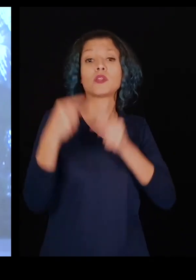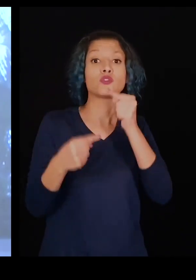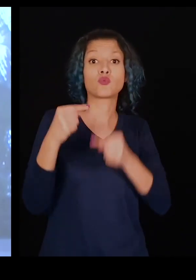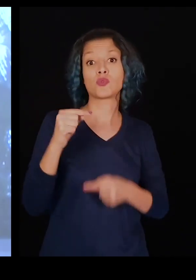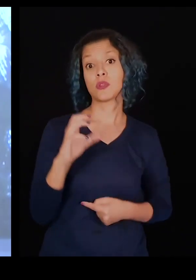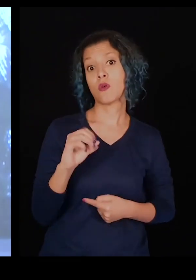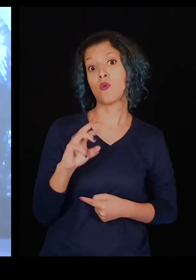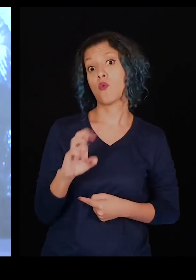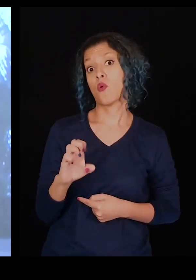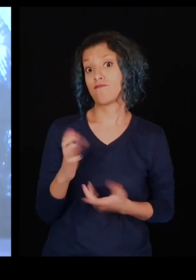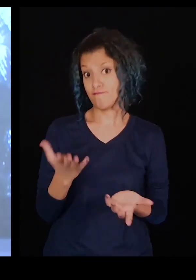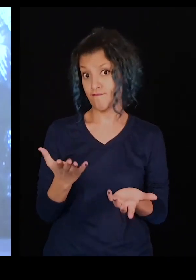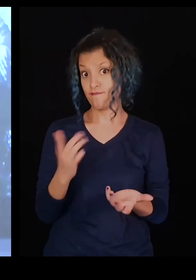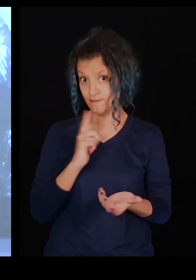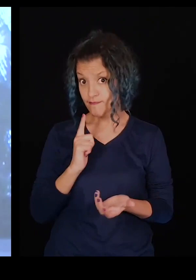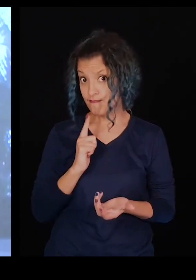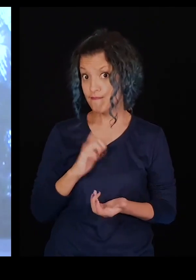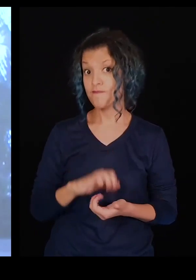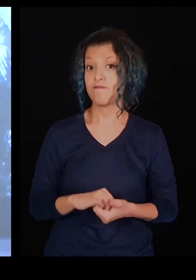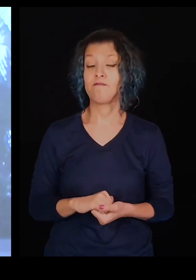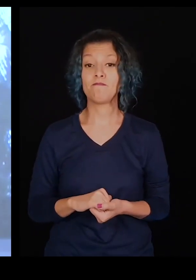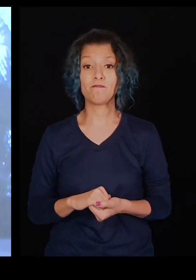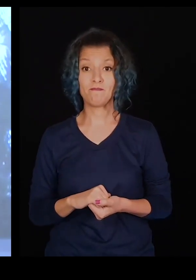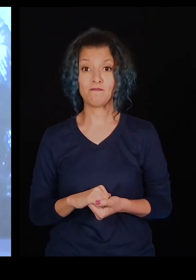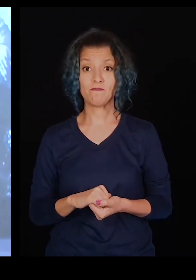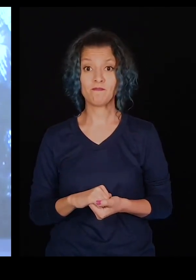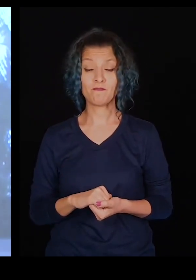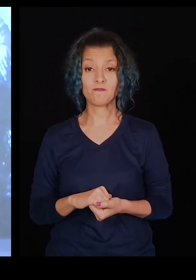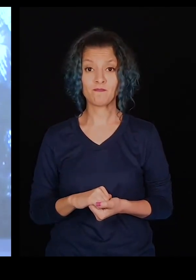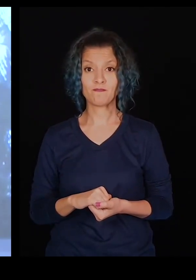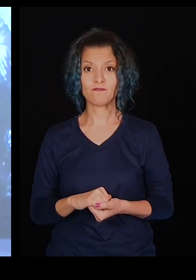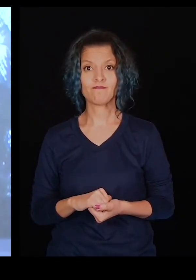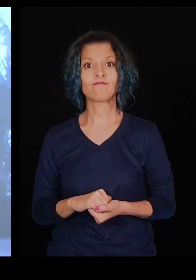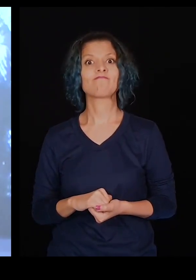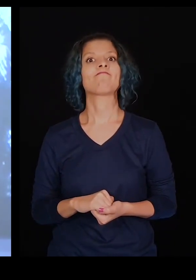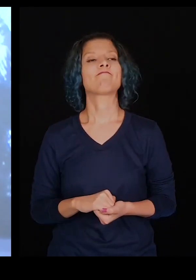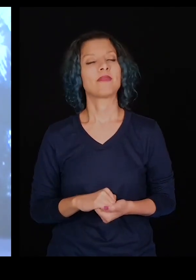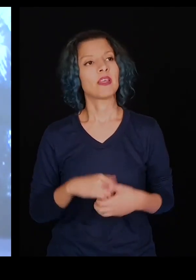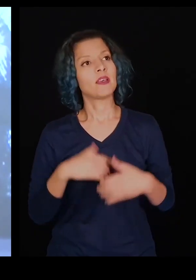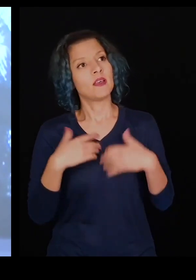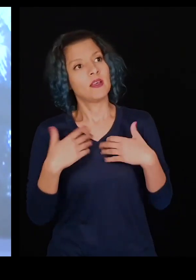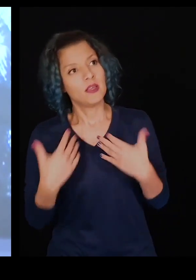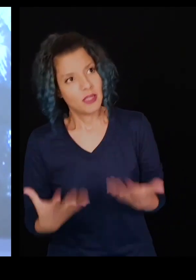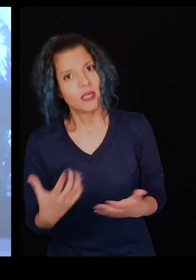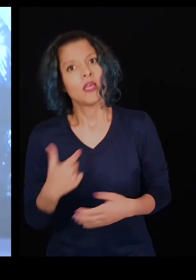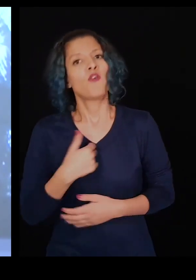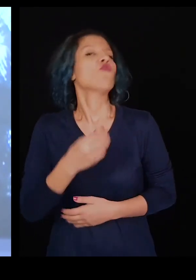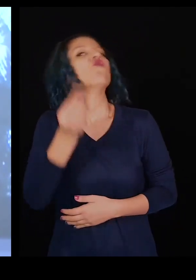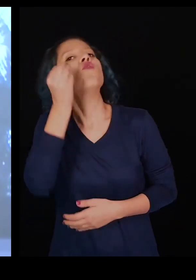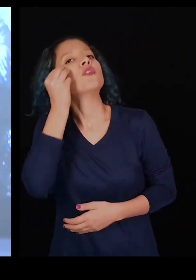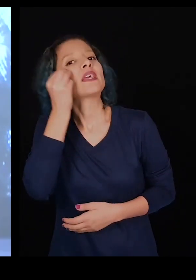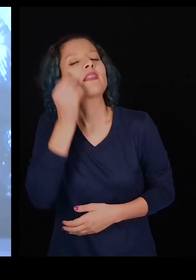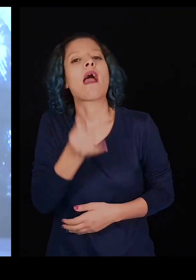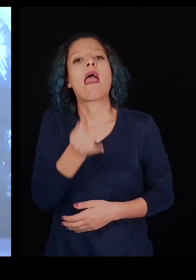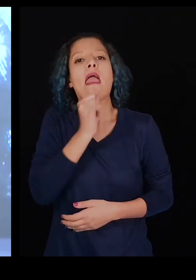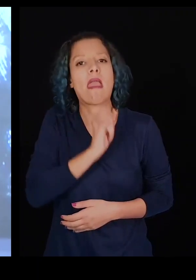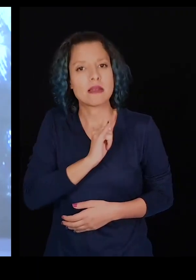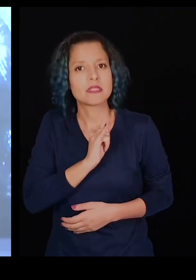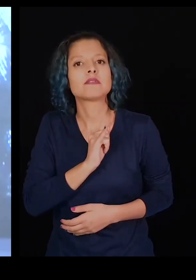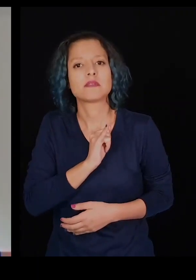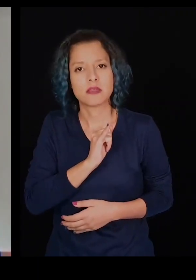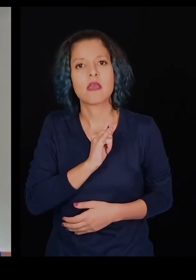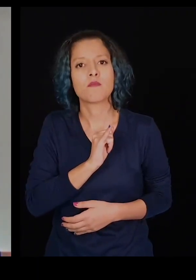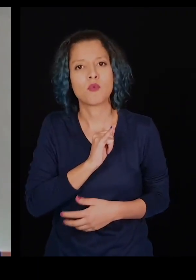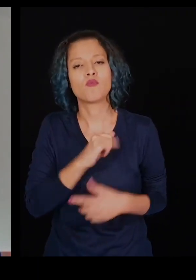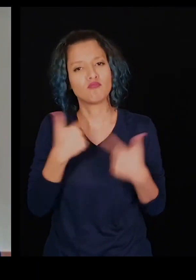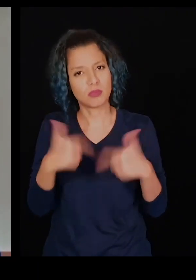core? Eu vou tentar ser um pouco mais, trazer alguns exemplos mais concretos da atuação para vocês